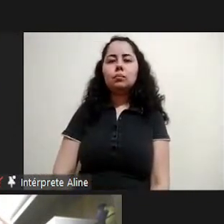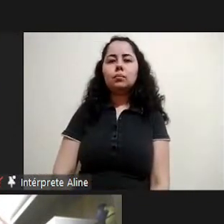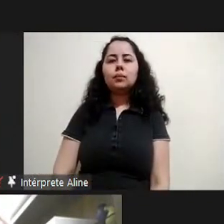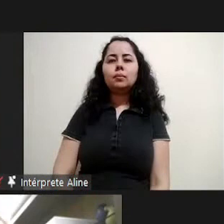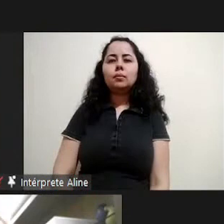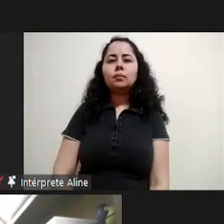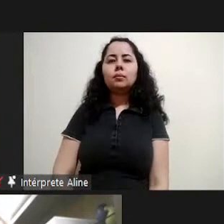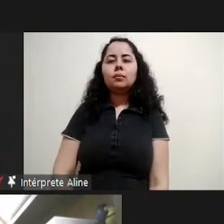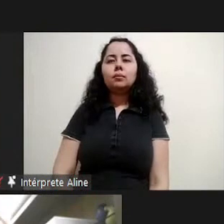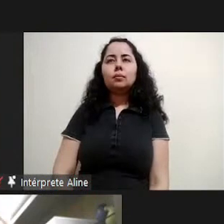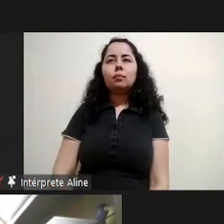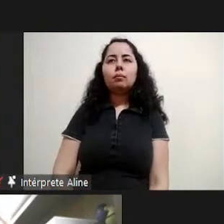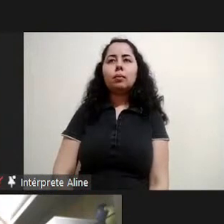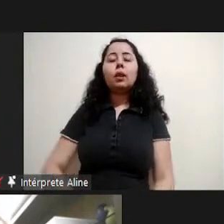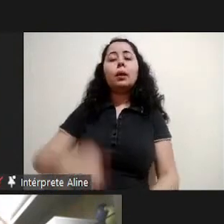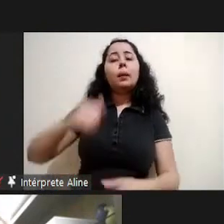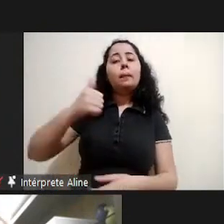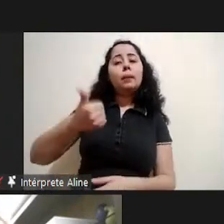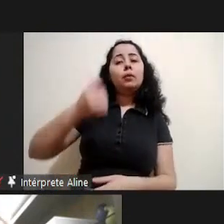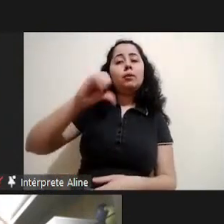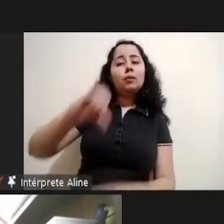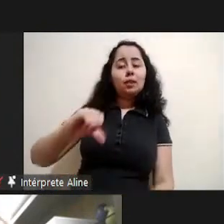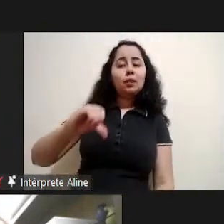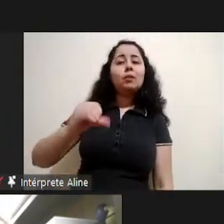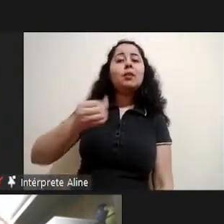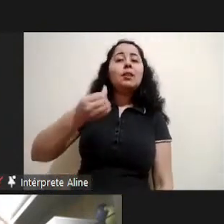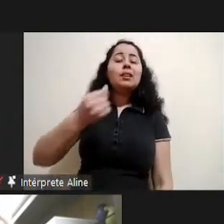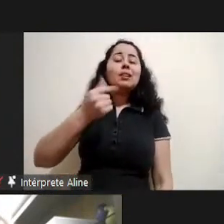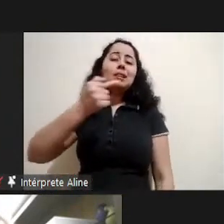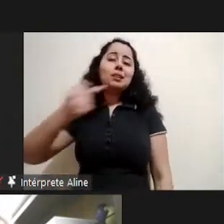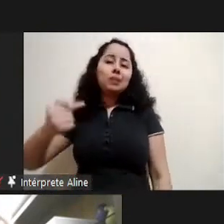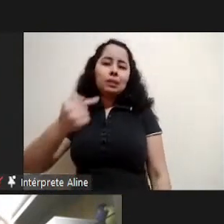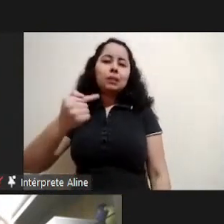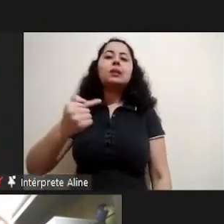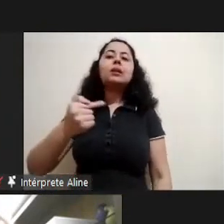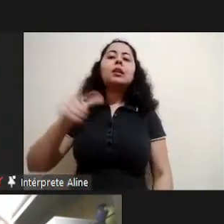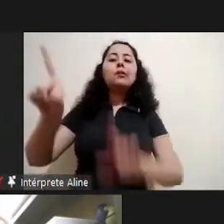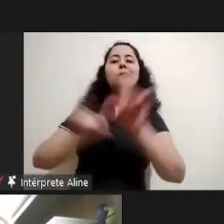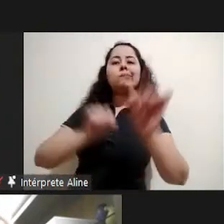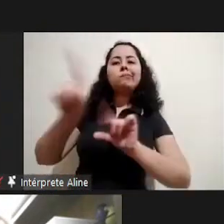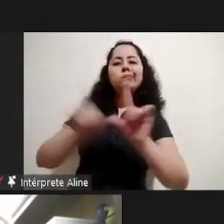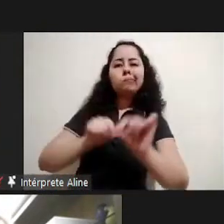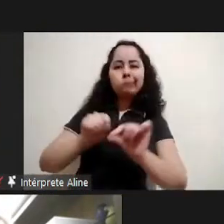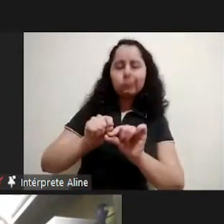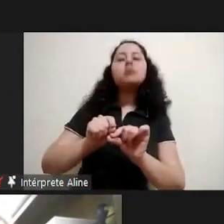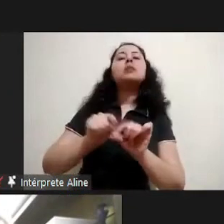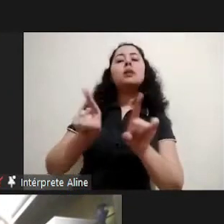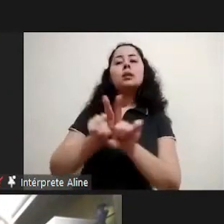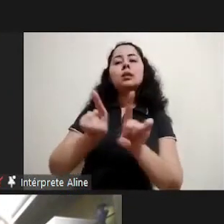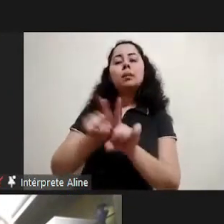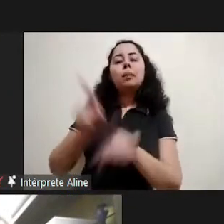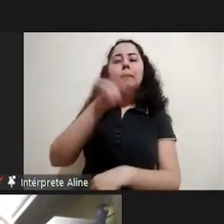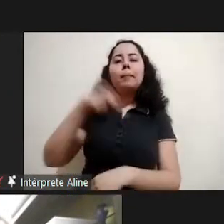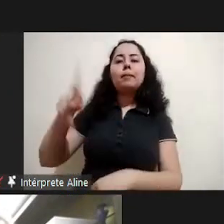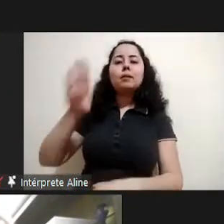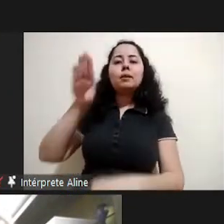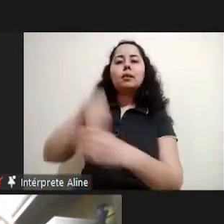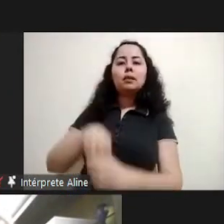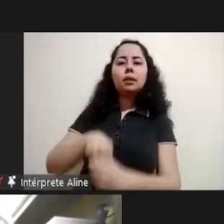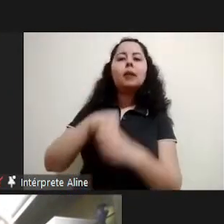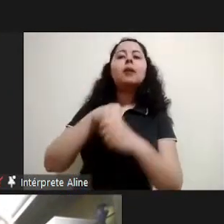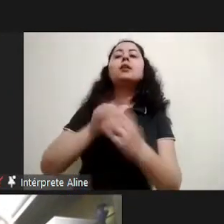Em 1977, é realizada a seleção para professor de microbiologia clínica no Departamento de Patologia da Faculdade de